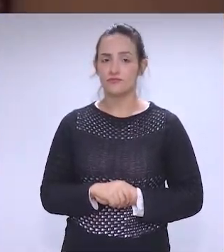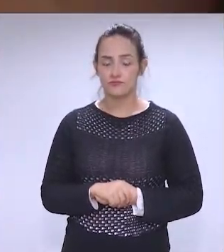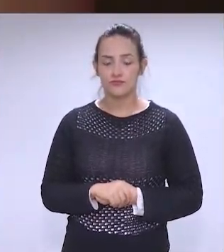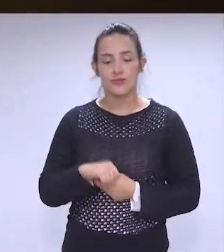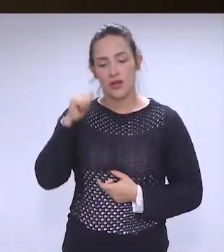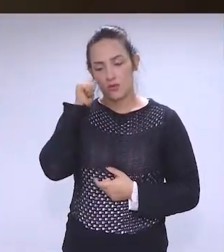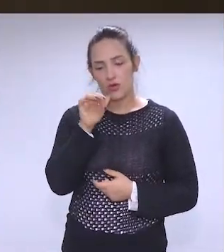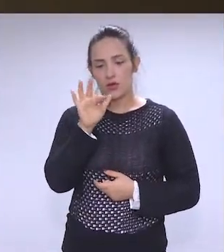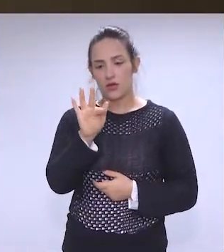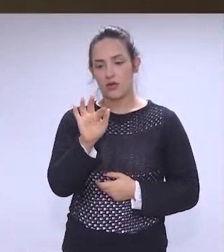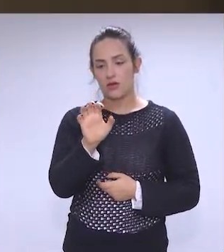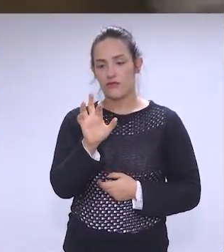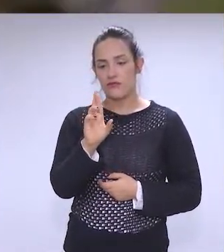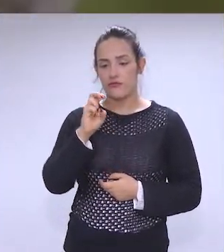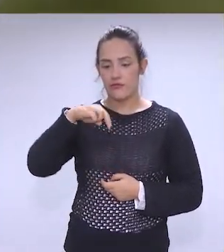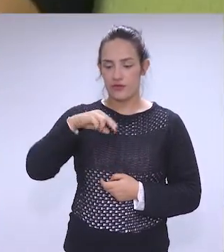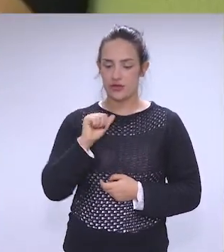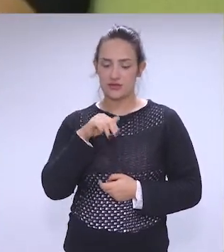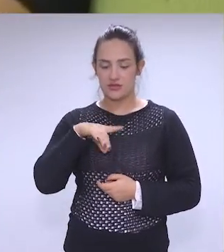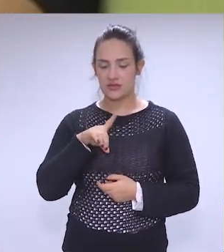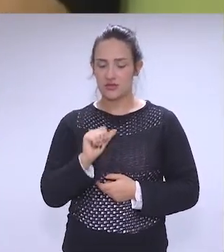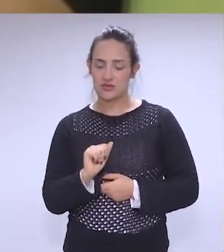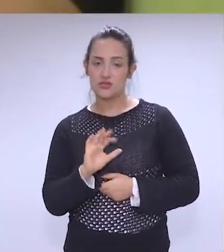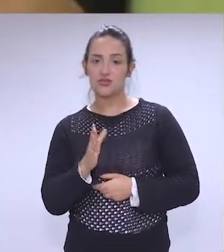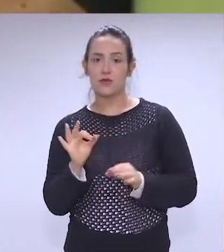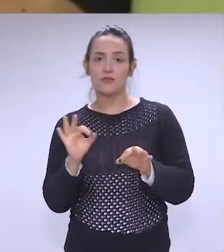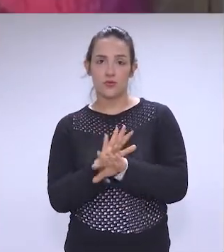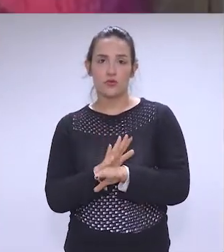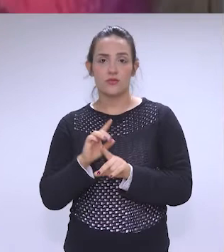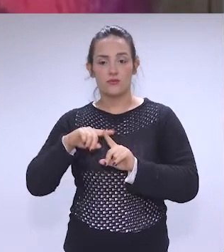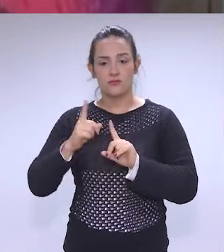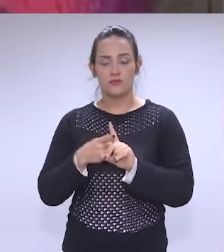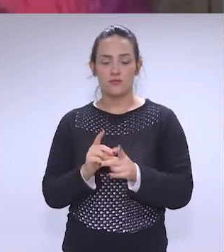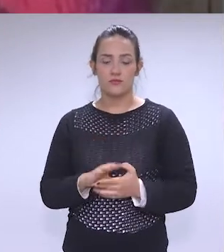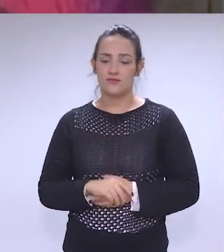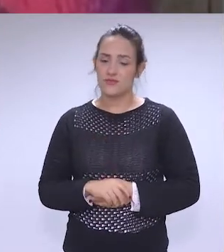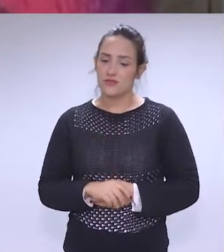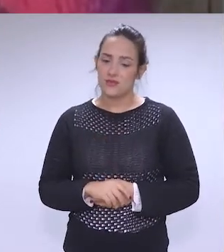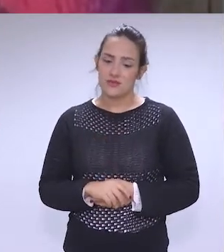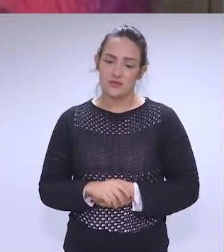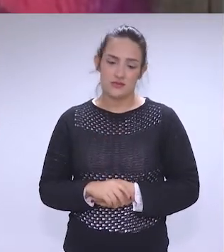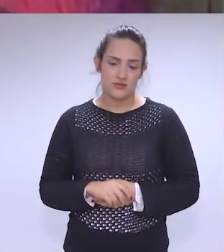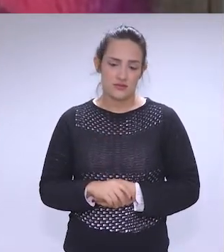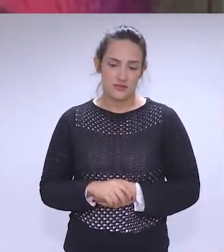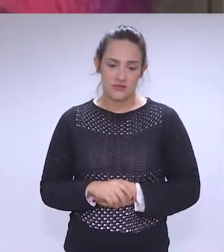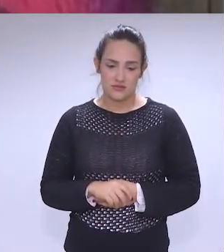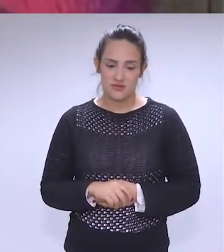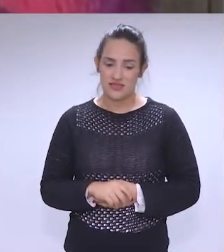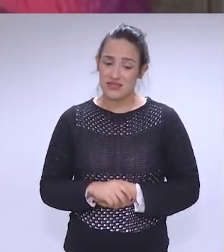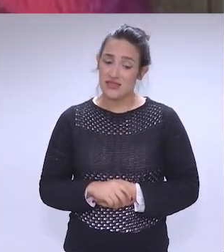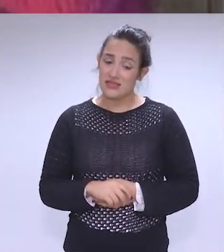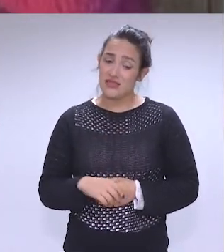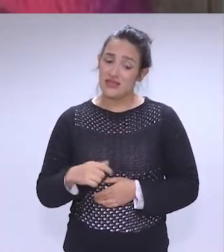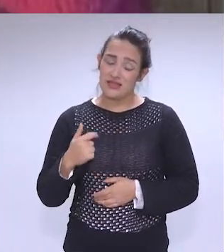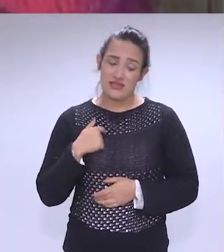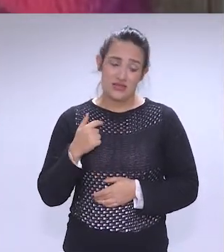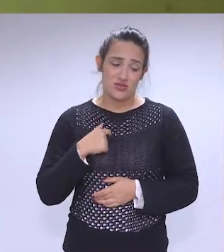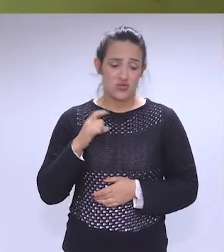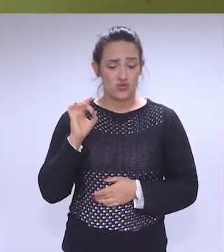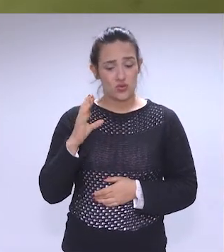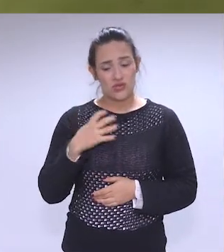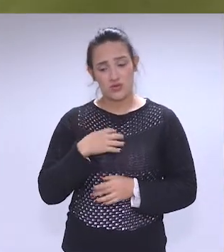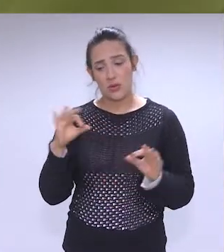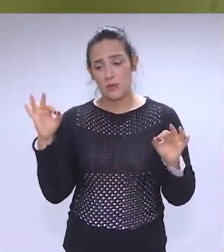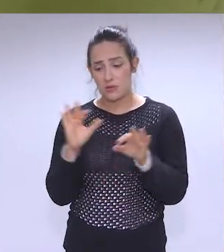Aos poucos, Fernanda se prepara para a chegada do filho, mas... Só vou estar pronta mesmo quando eu sentir a dor, assim, falar agora já